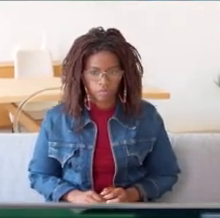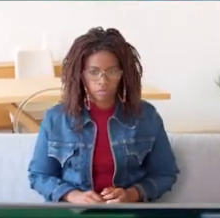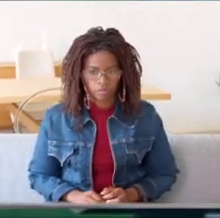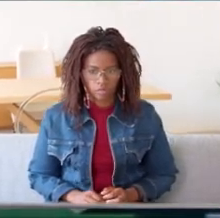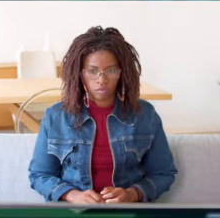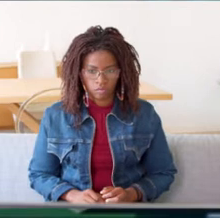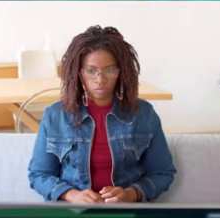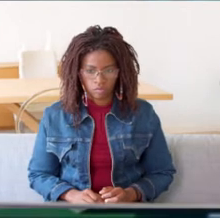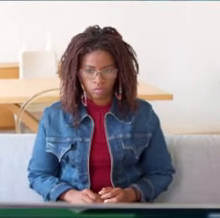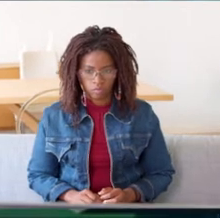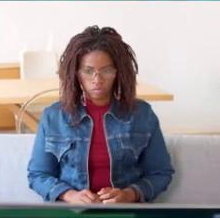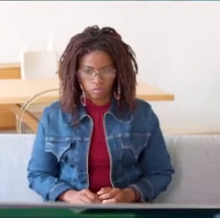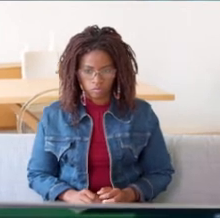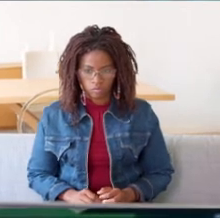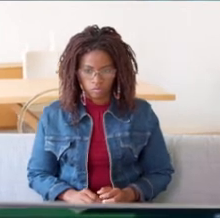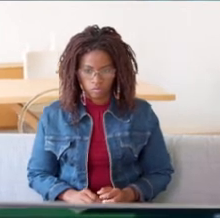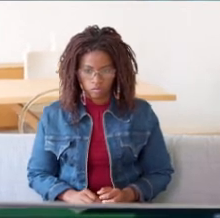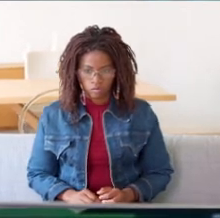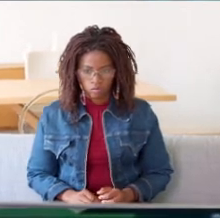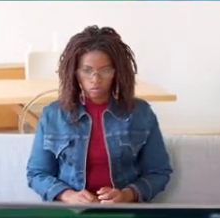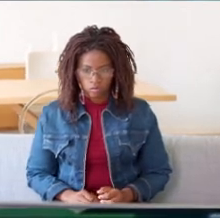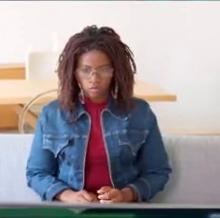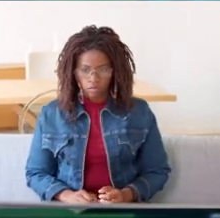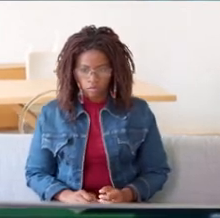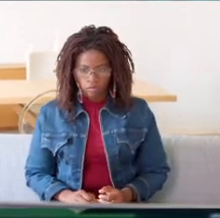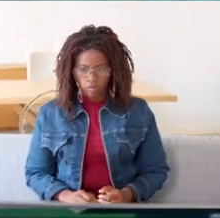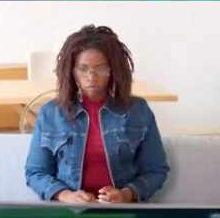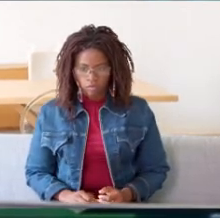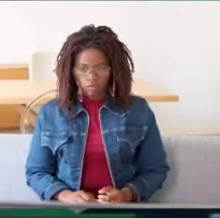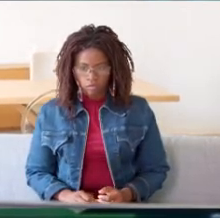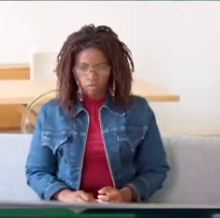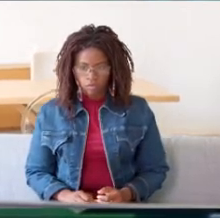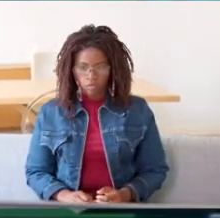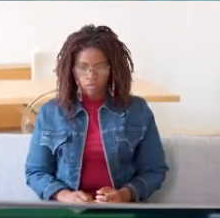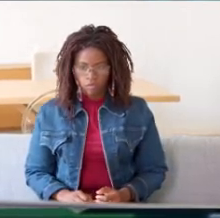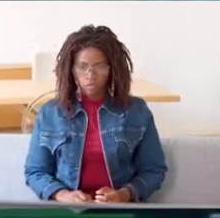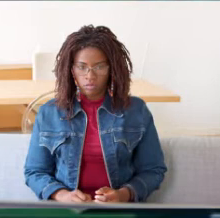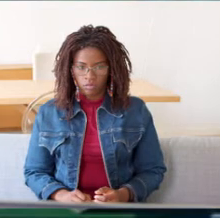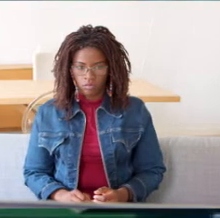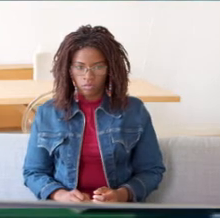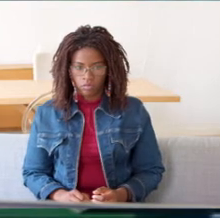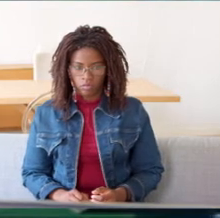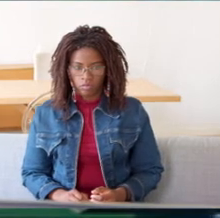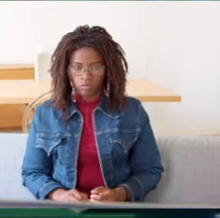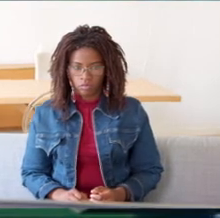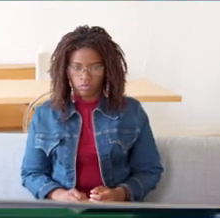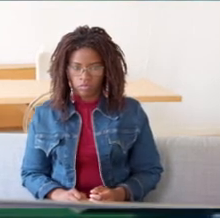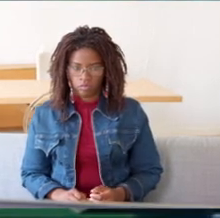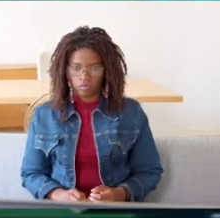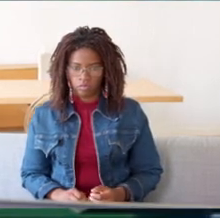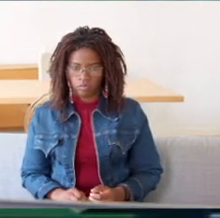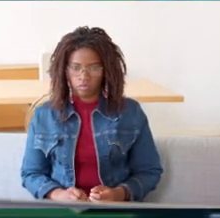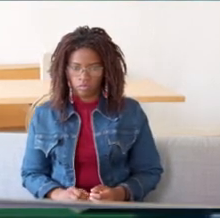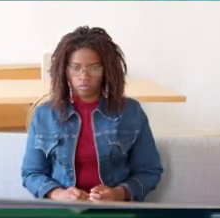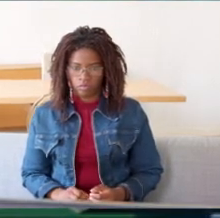do campo e tanto que ele escalou um time completamente diferente dois jogos né ele só repetir o goleiro e isso até porque o governo